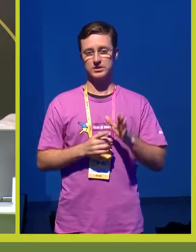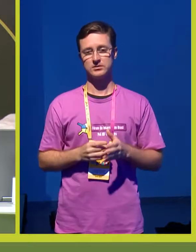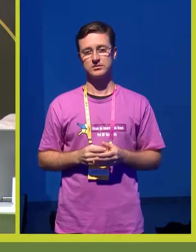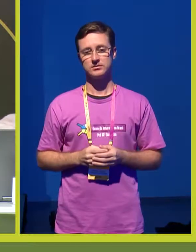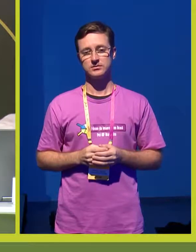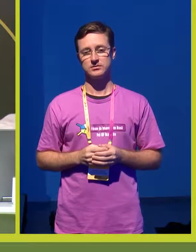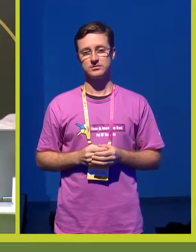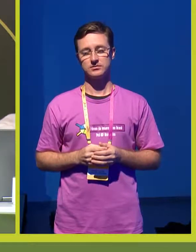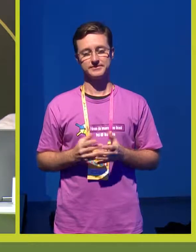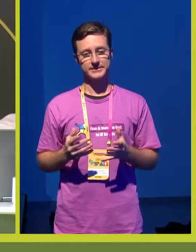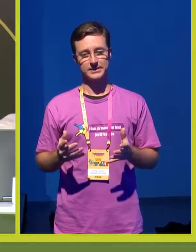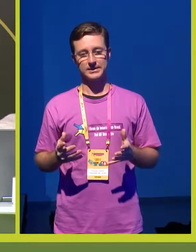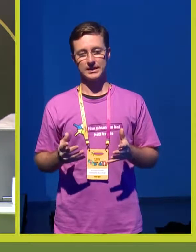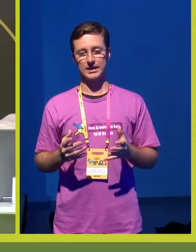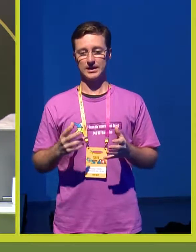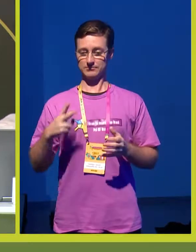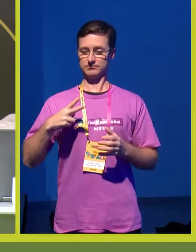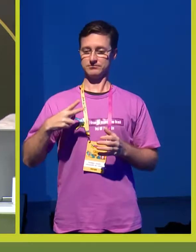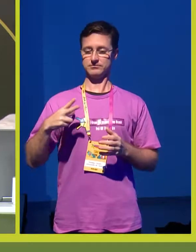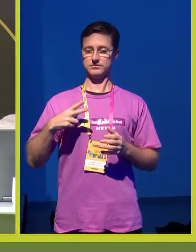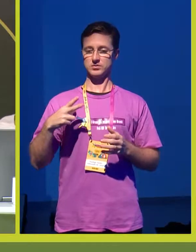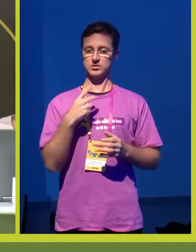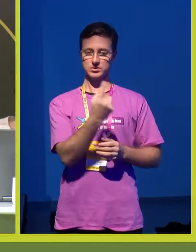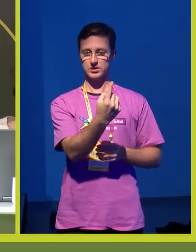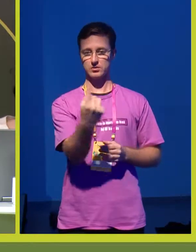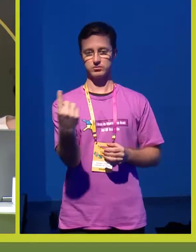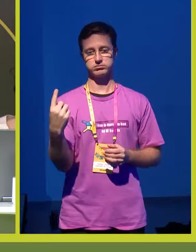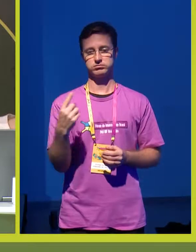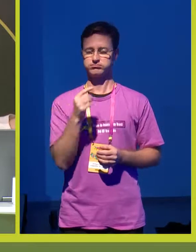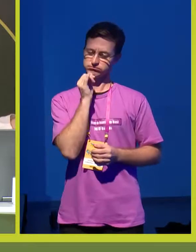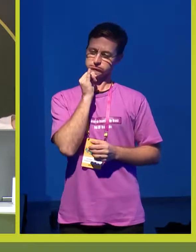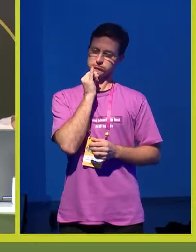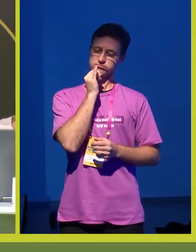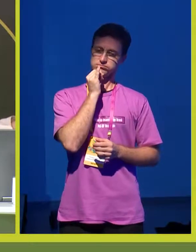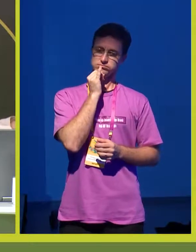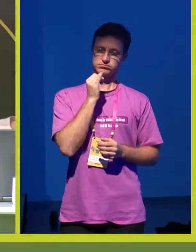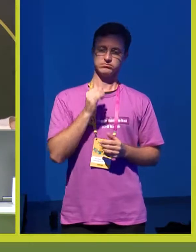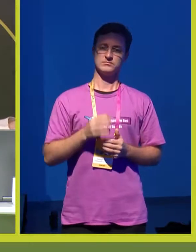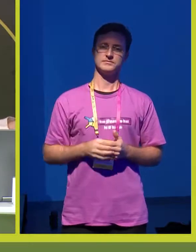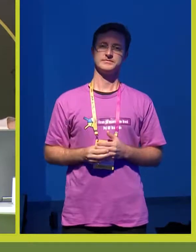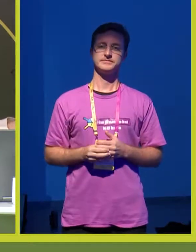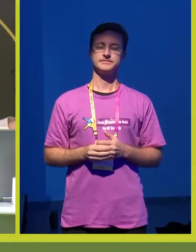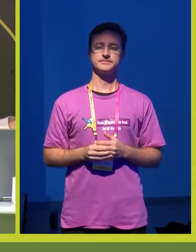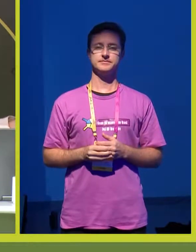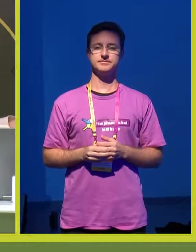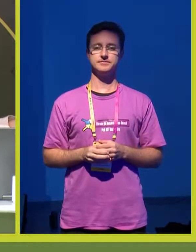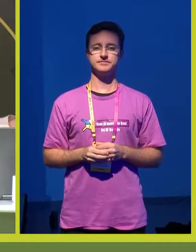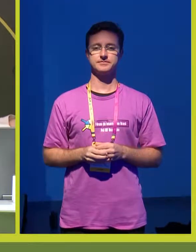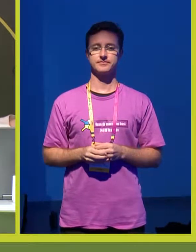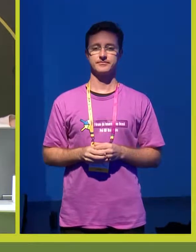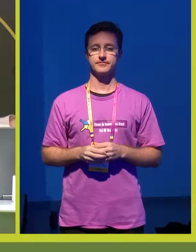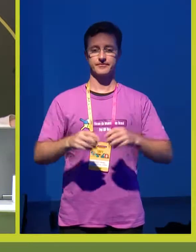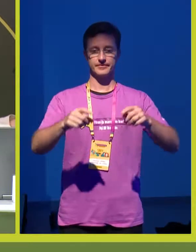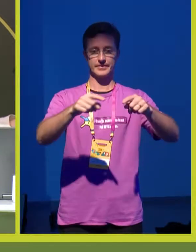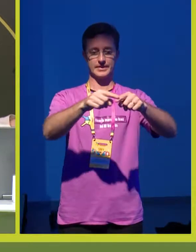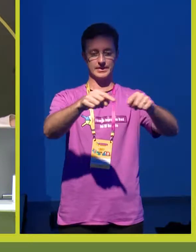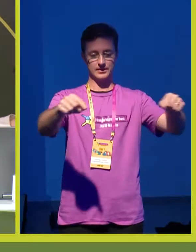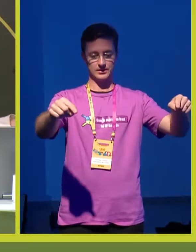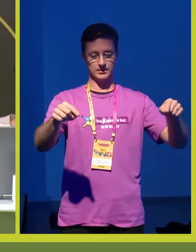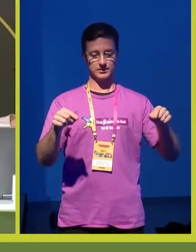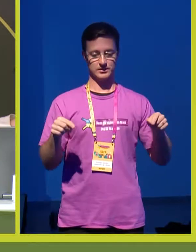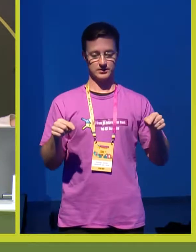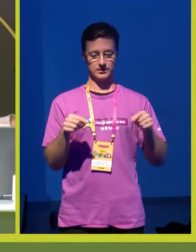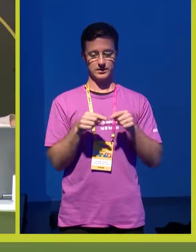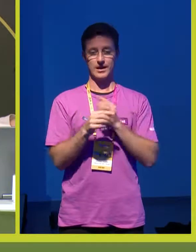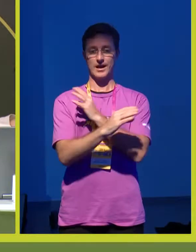privacidade das pessoas. Por exemplo, no caso das salas de autoatendimento